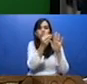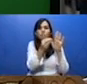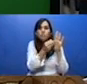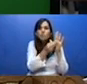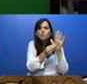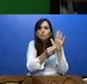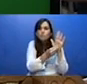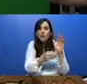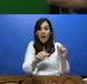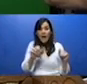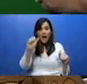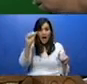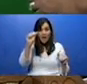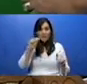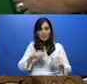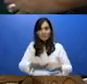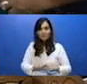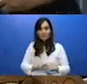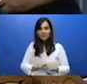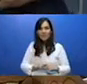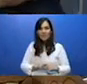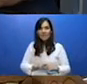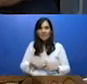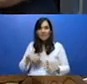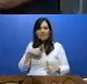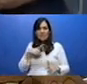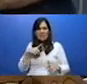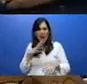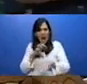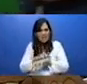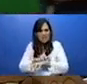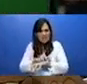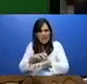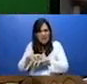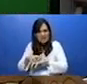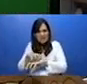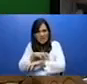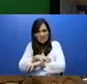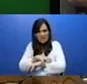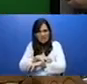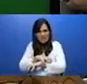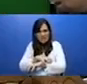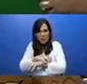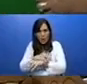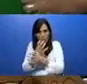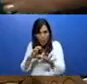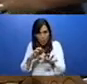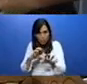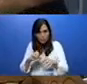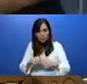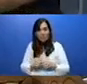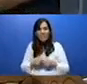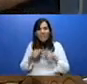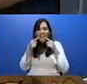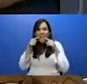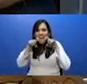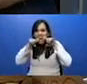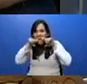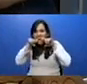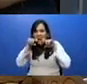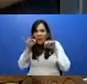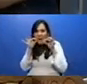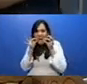tá? Letrinha A. Existem marcas de mordidas em alguns ossos? Os dentes são